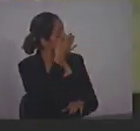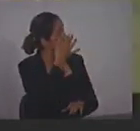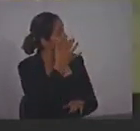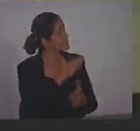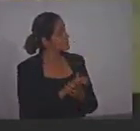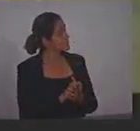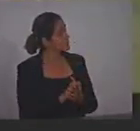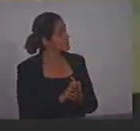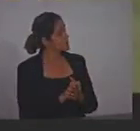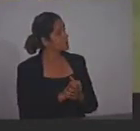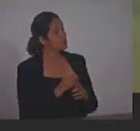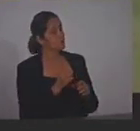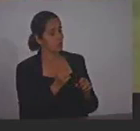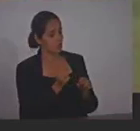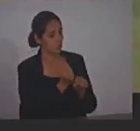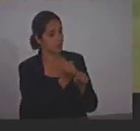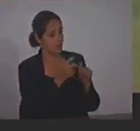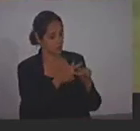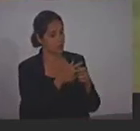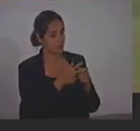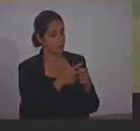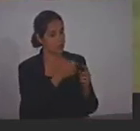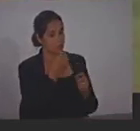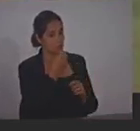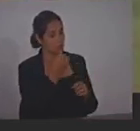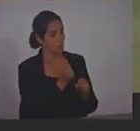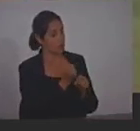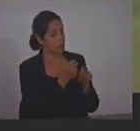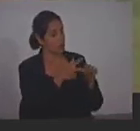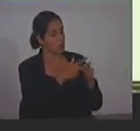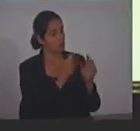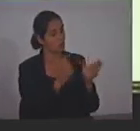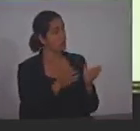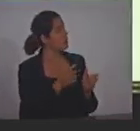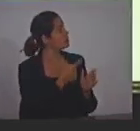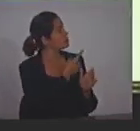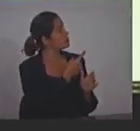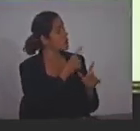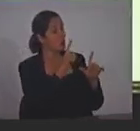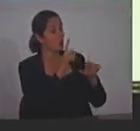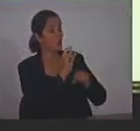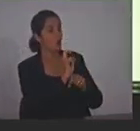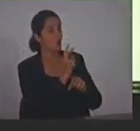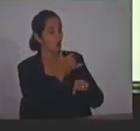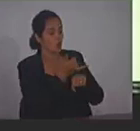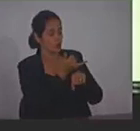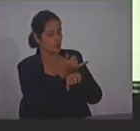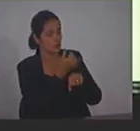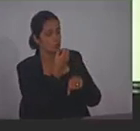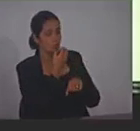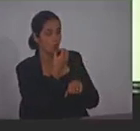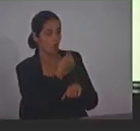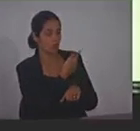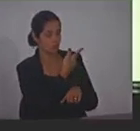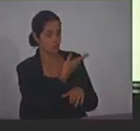está consertando também, a gente veio fazer, fizemos indicação e ofício, e passa o vídeo para mim já, que o vídeo está uma resolução ruim, mas está